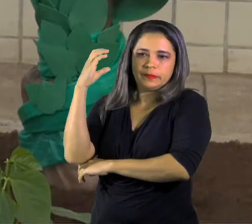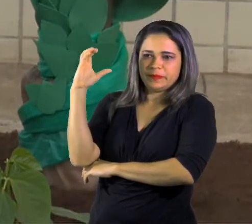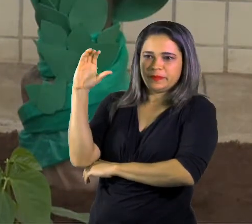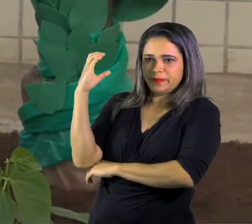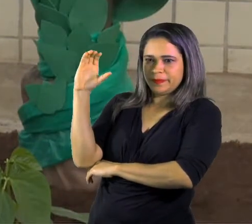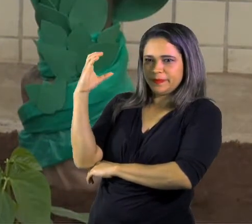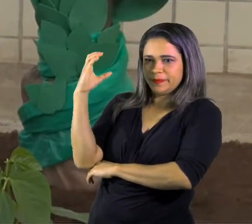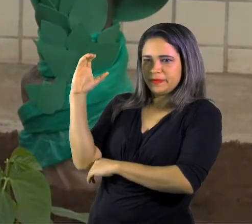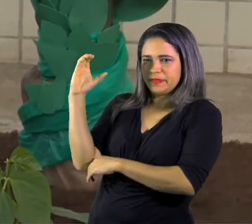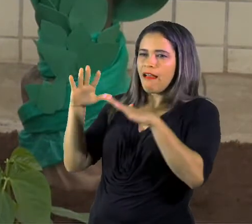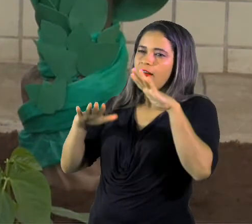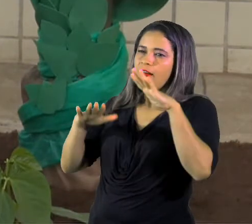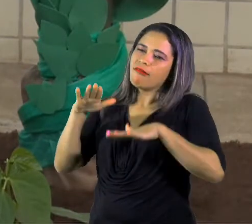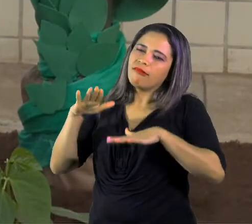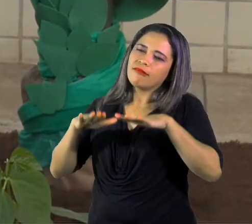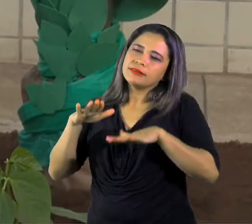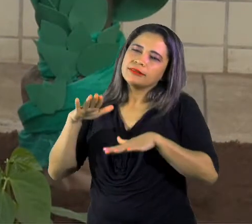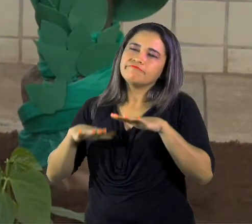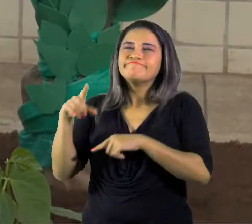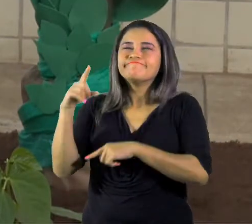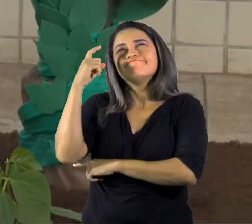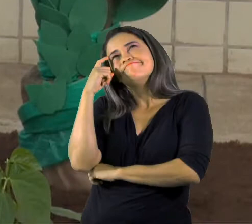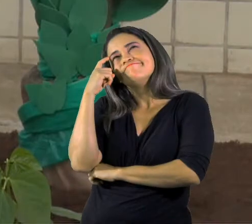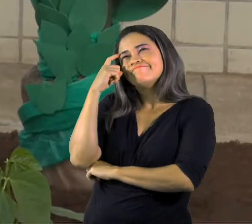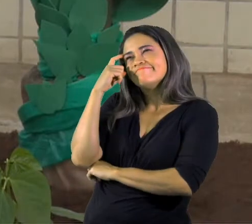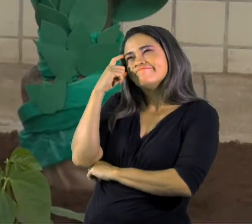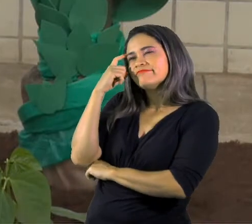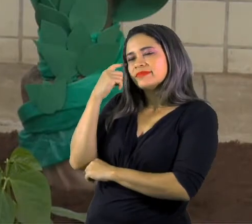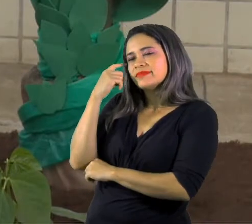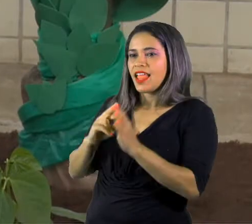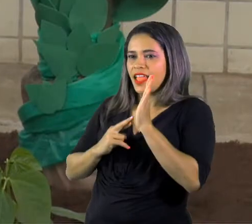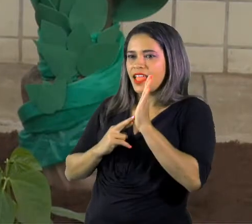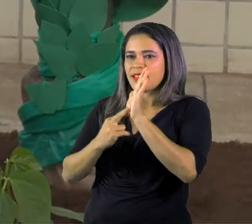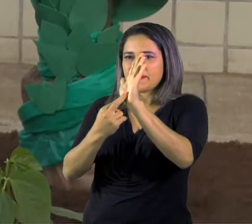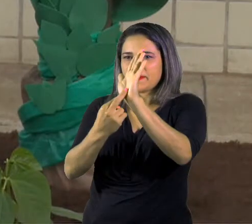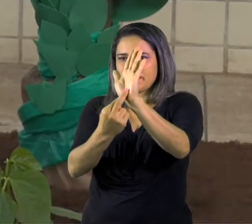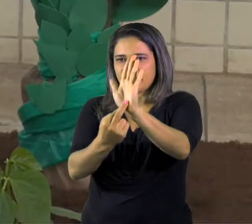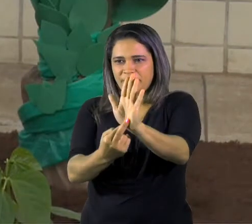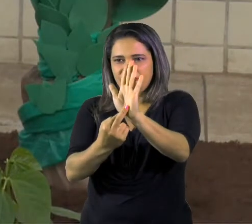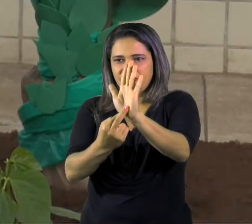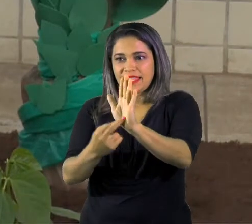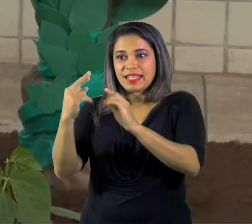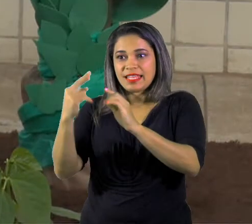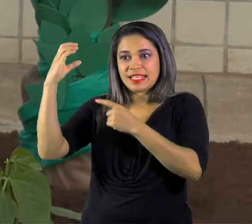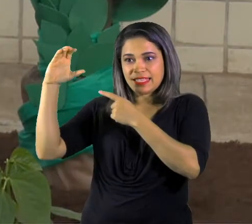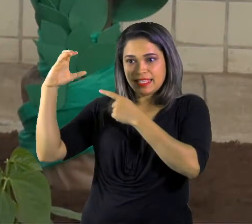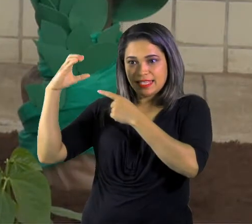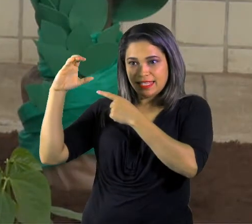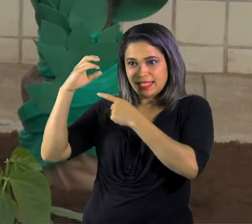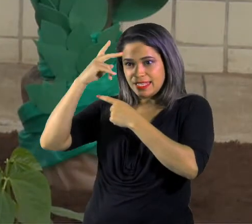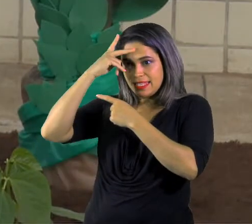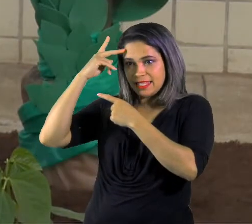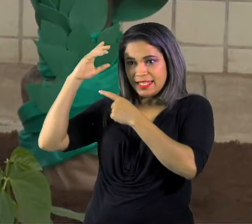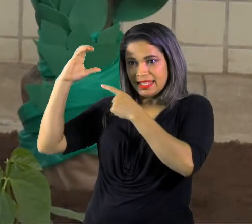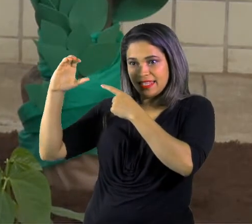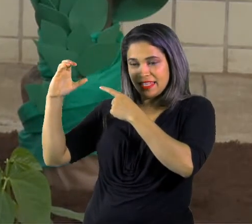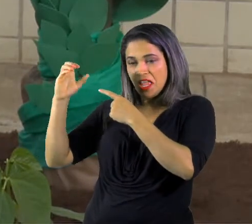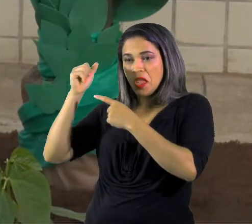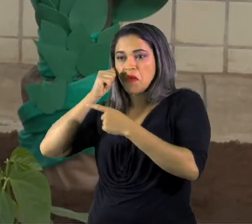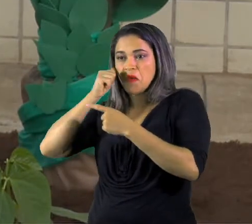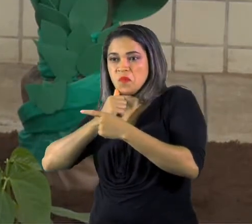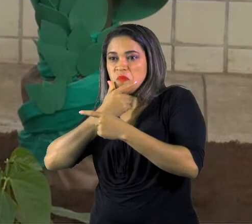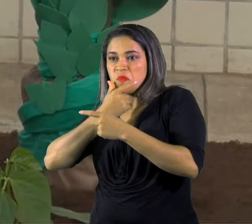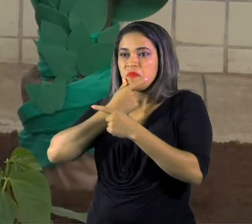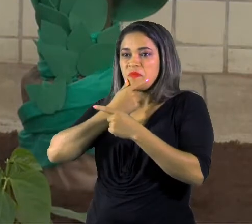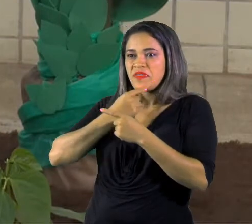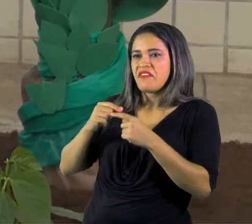às vezes pode vir na nossa mente uma representação de que o cientista é aquele ou aquela que fica